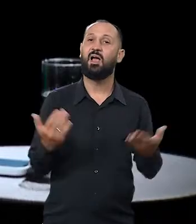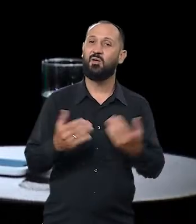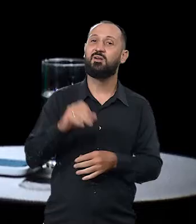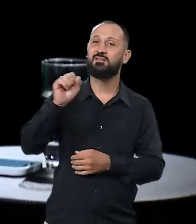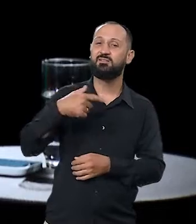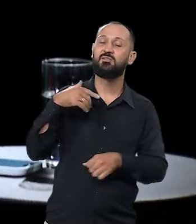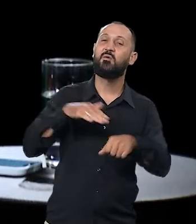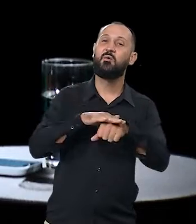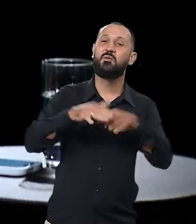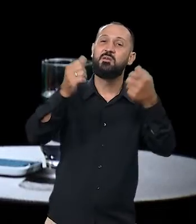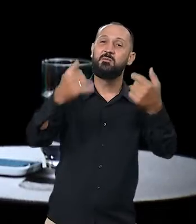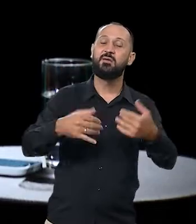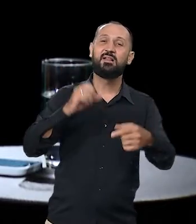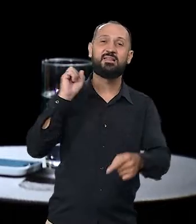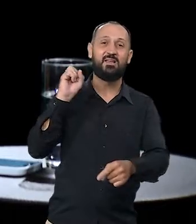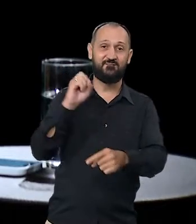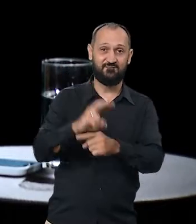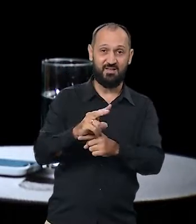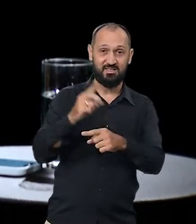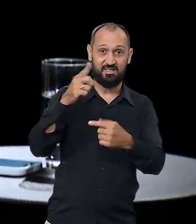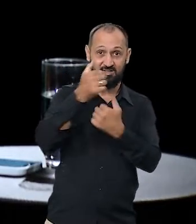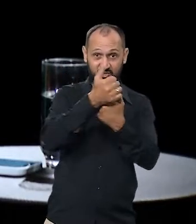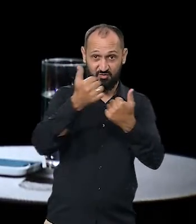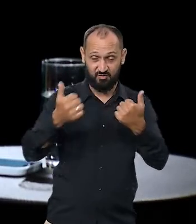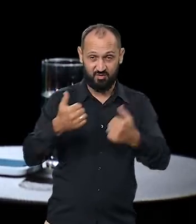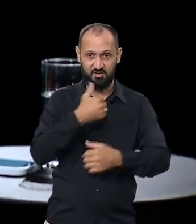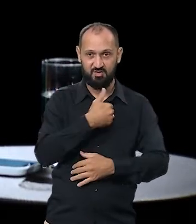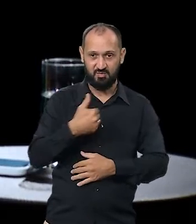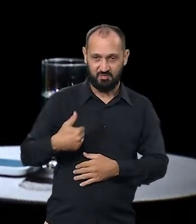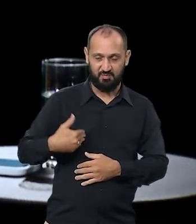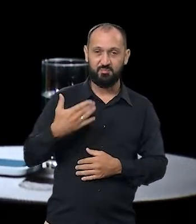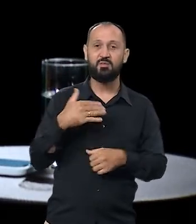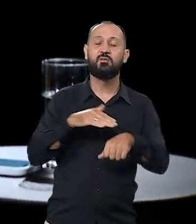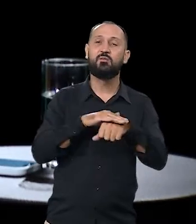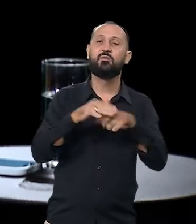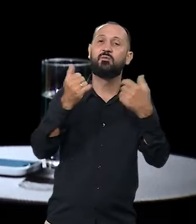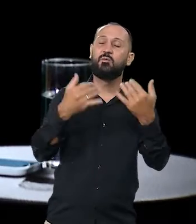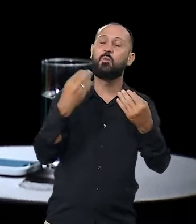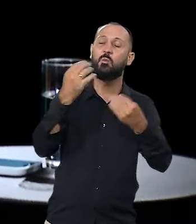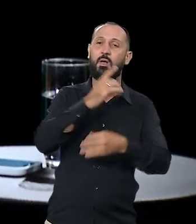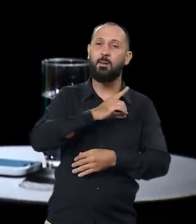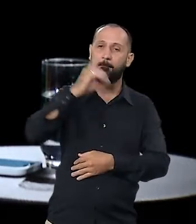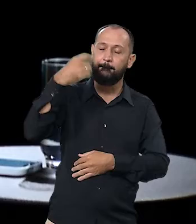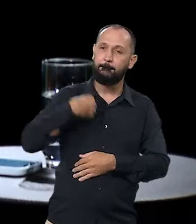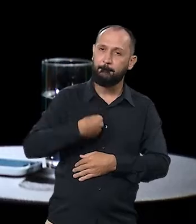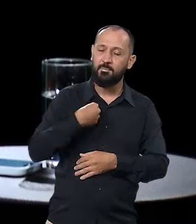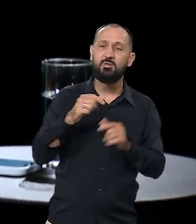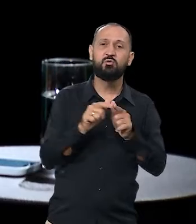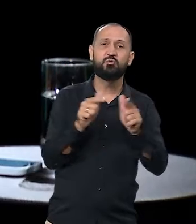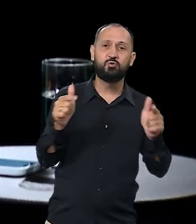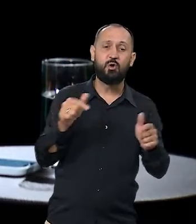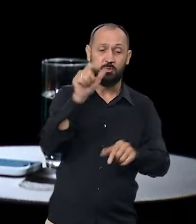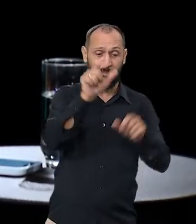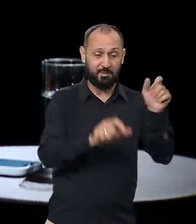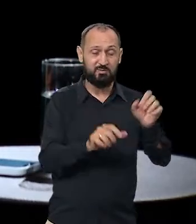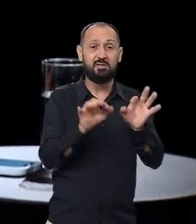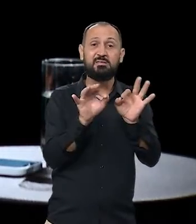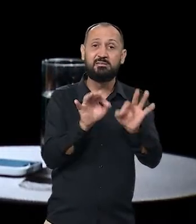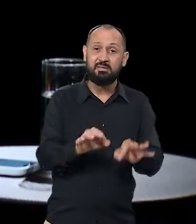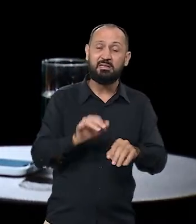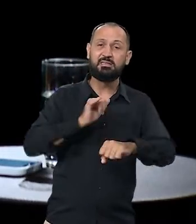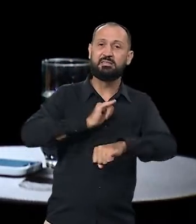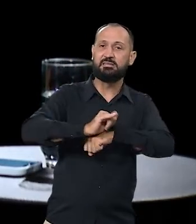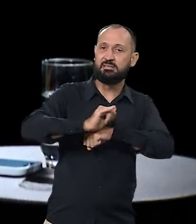aparecem. Agora sim, vamos falar desse cargo de vice-governador, já que a gente citou essa questão da presença de Deus, falamos de sorte, de